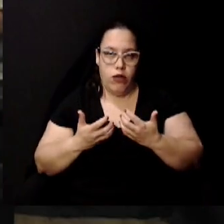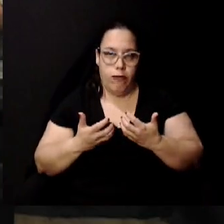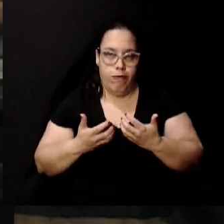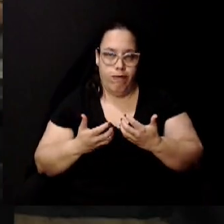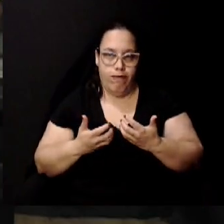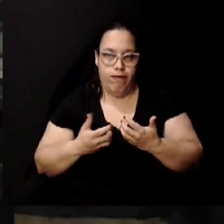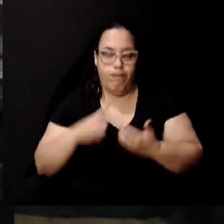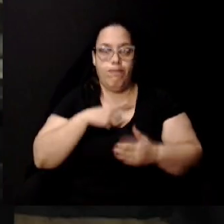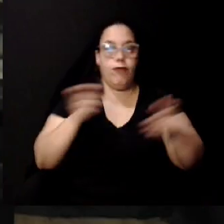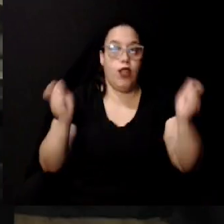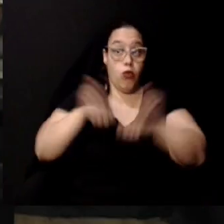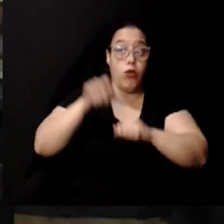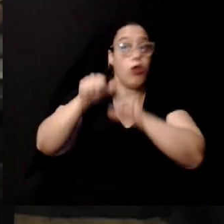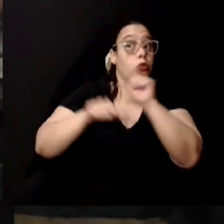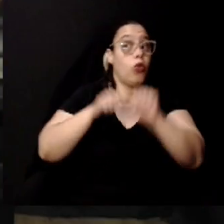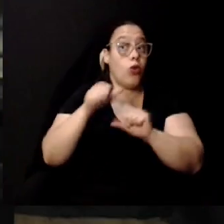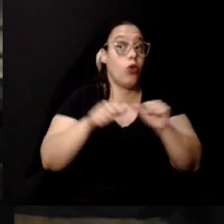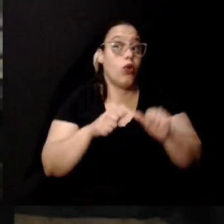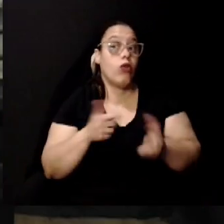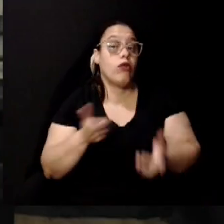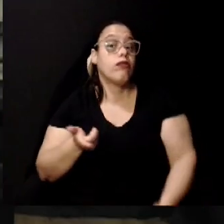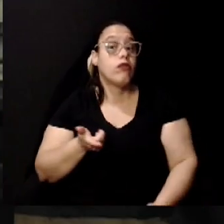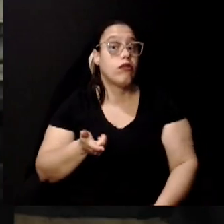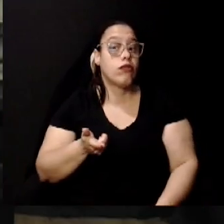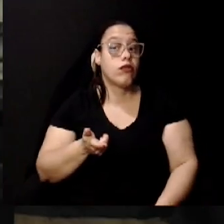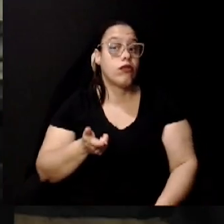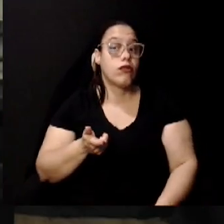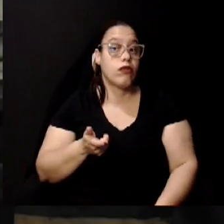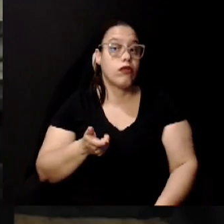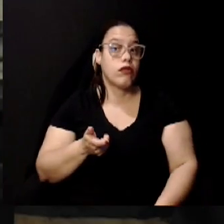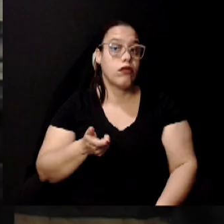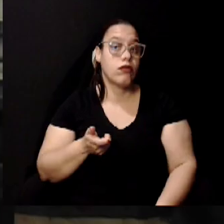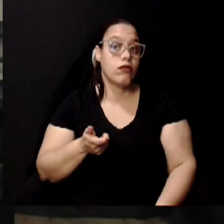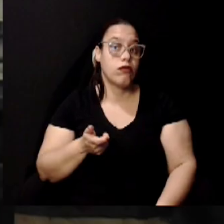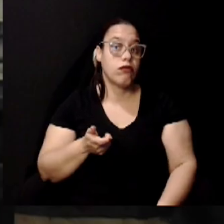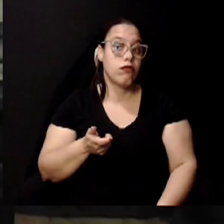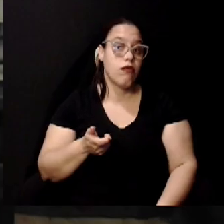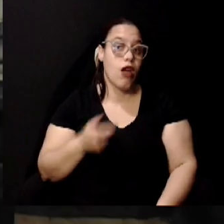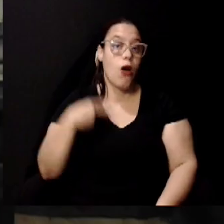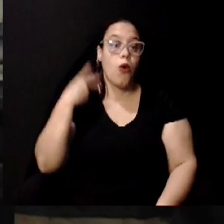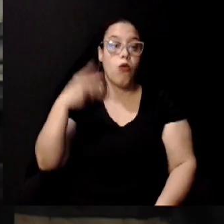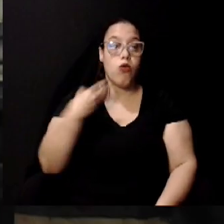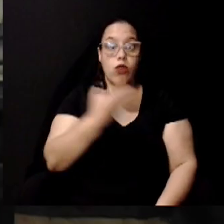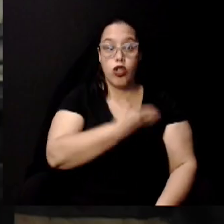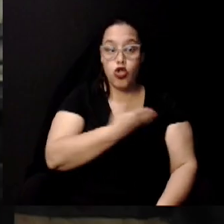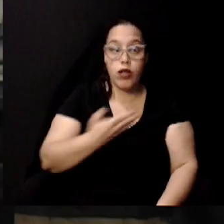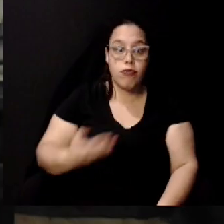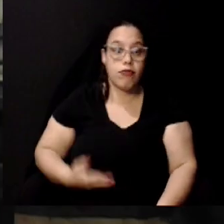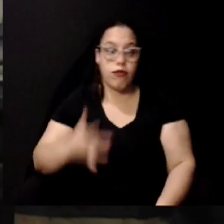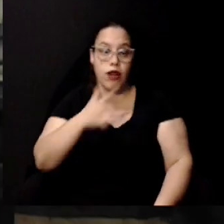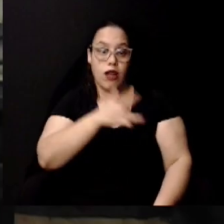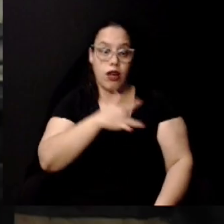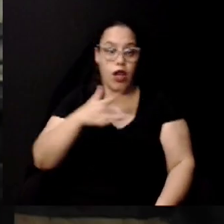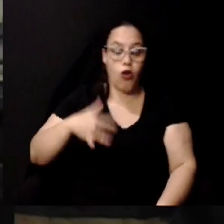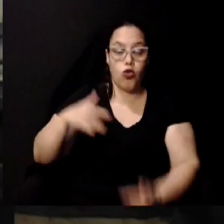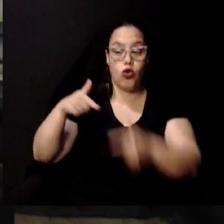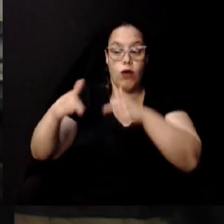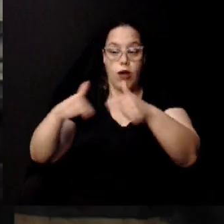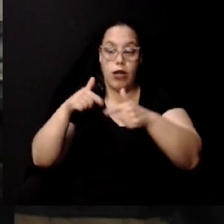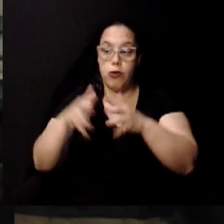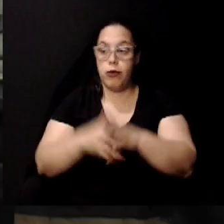mudanças. Isso, sim, existe todo um campo da política pública que é a saúde do trabalhador,